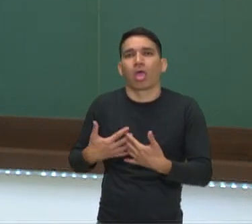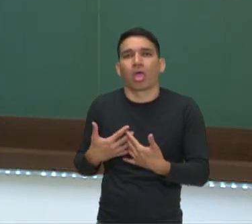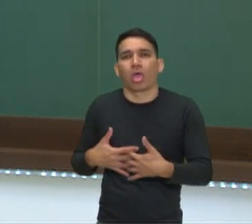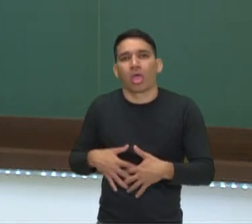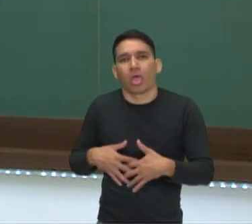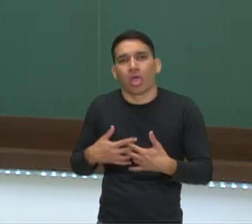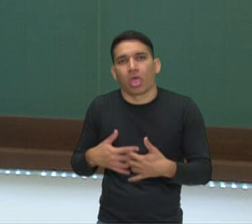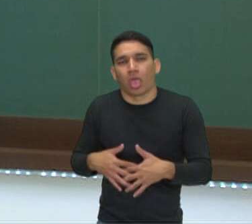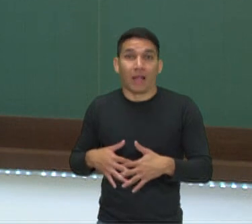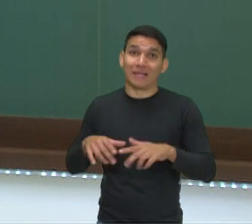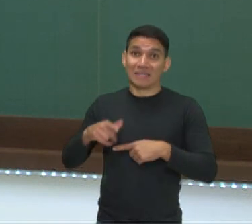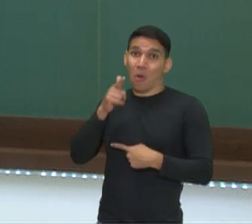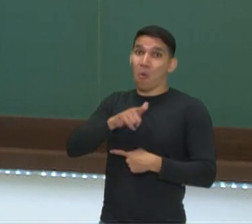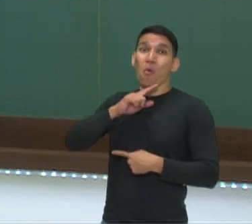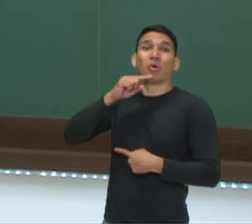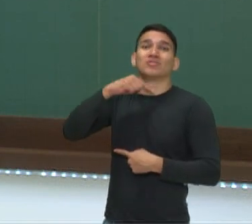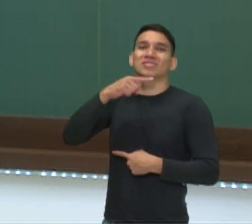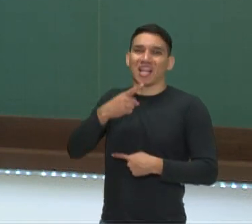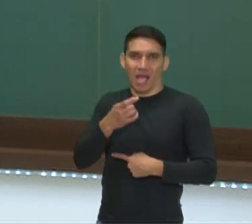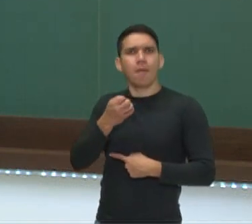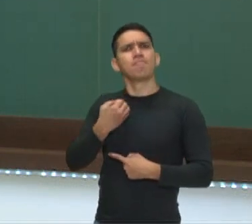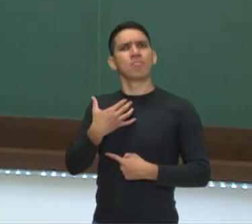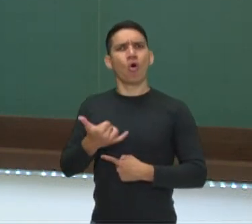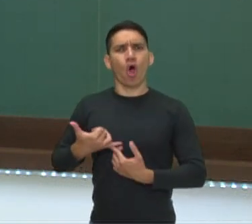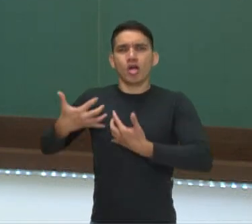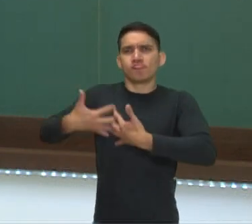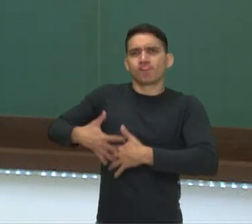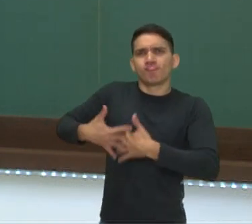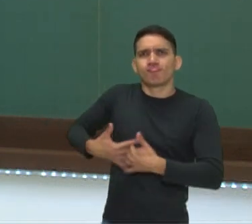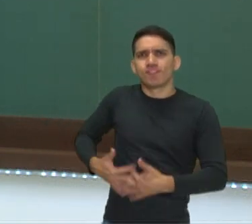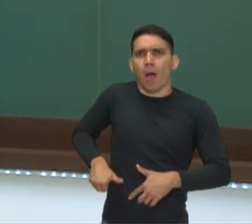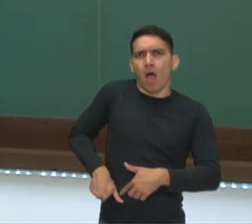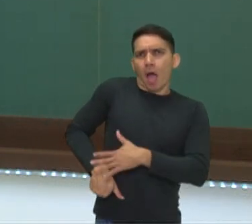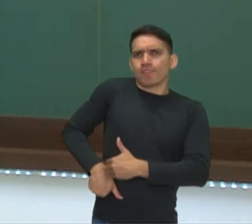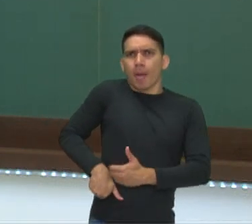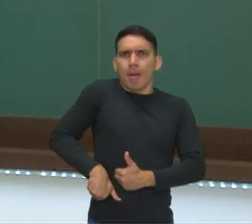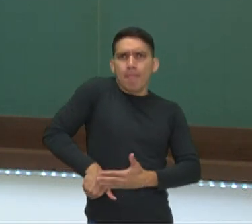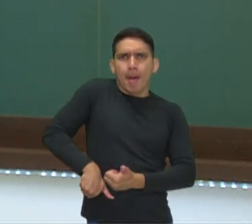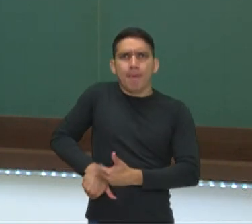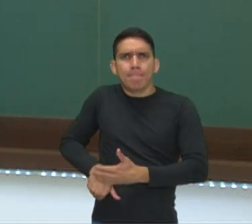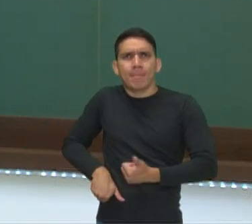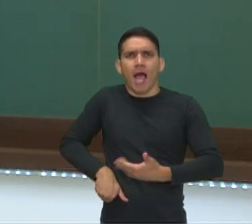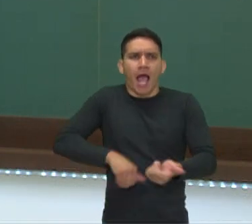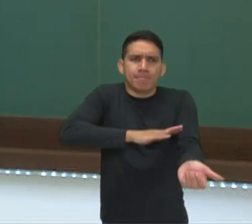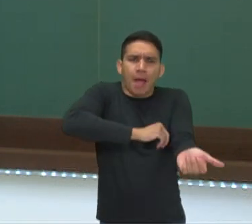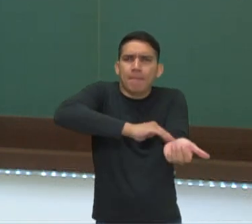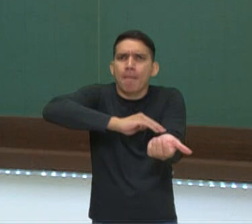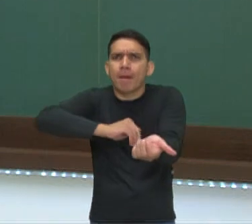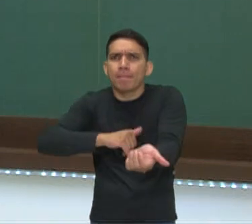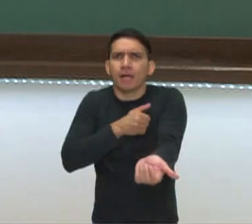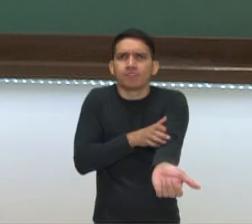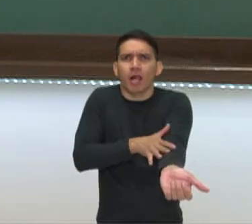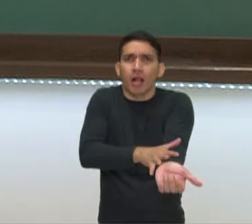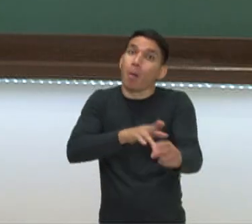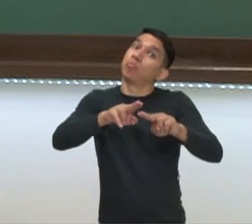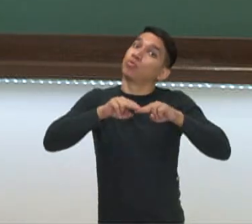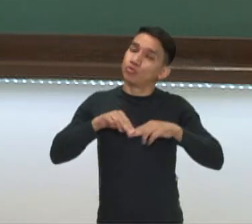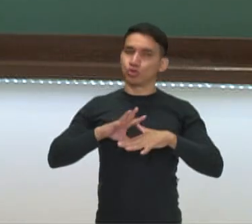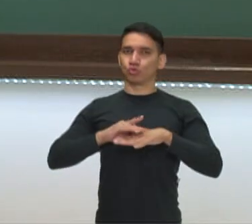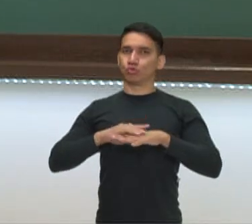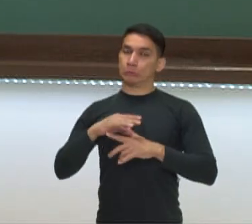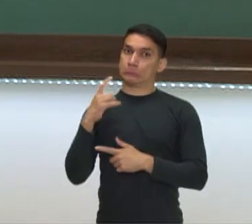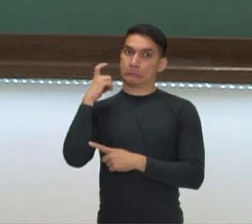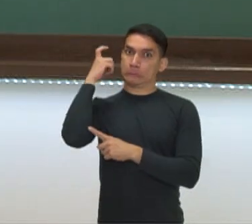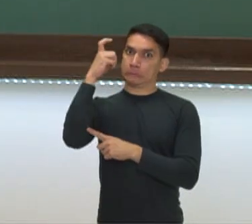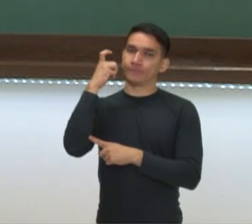conseguem fazer com excelência a filtração do nosso sangue, por isso que é uma doença preocupante. Então,